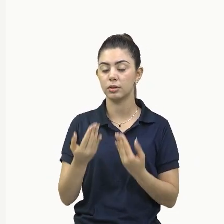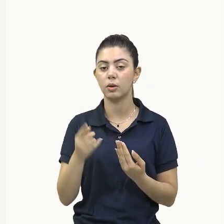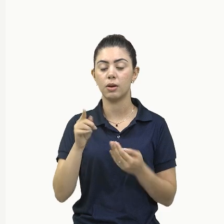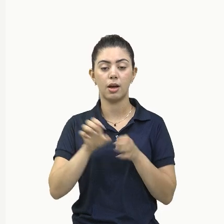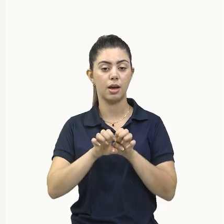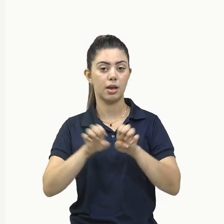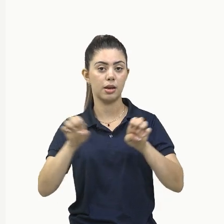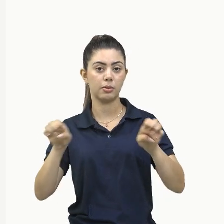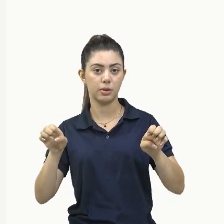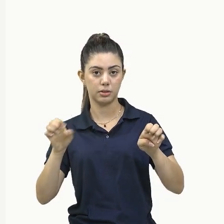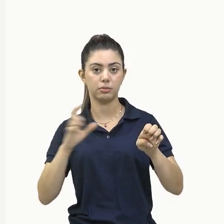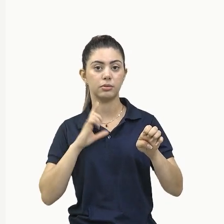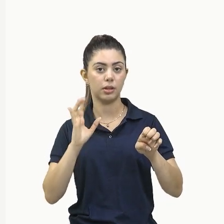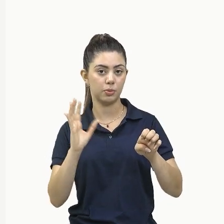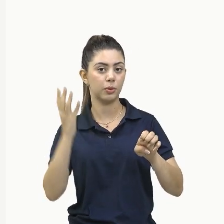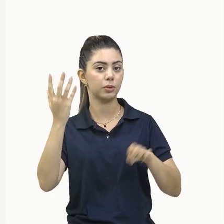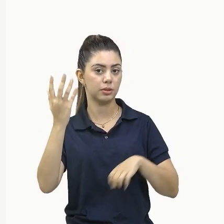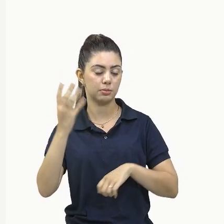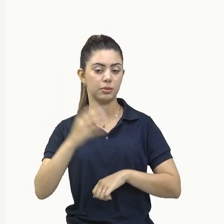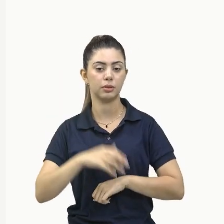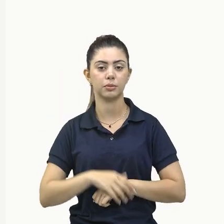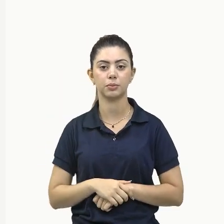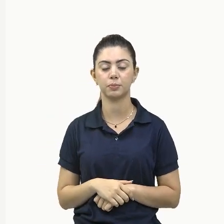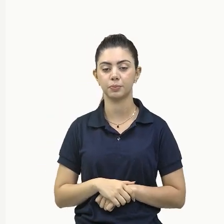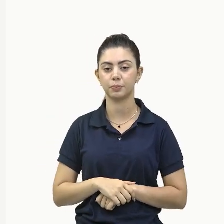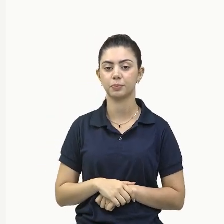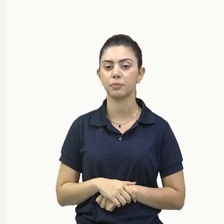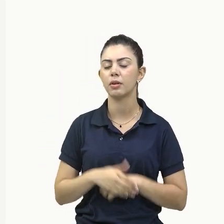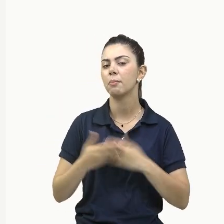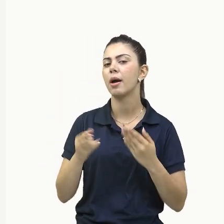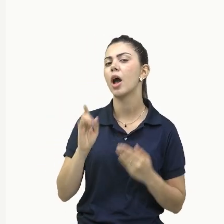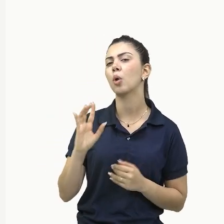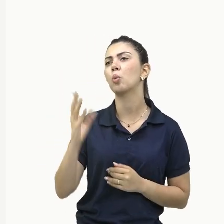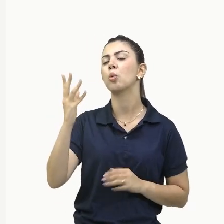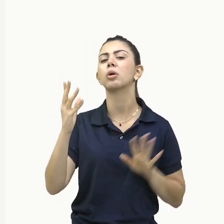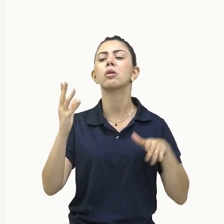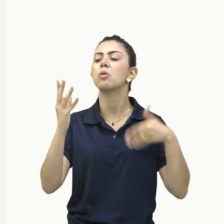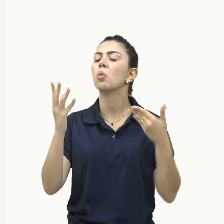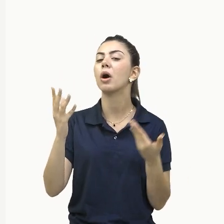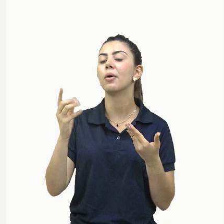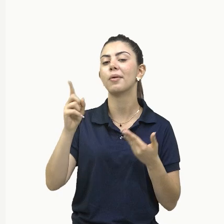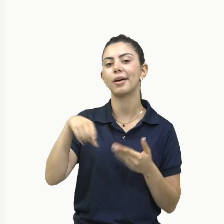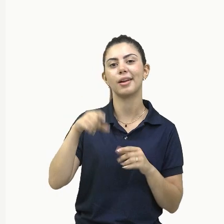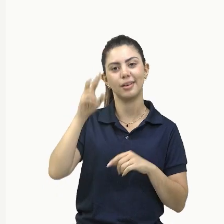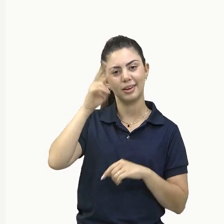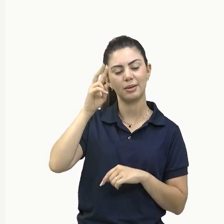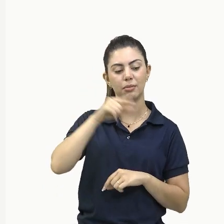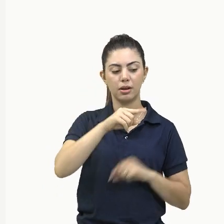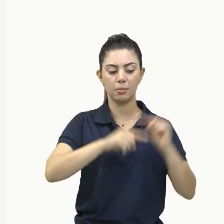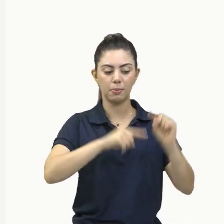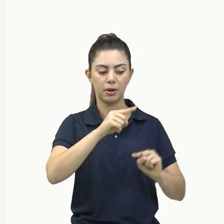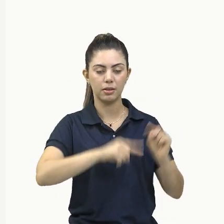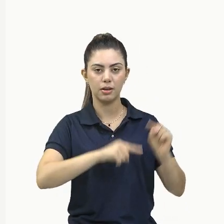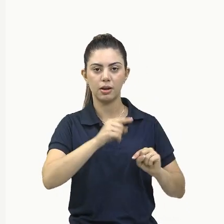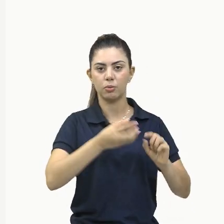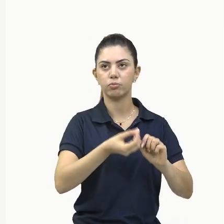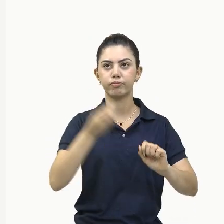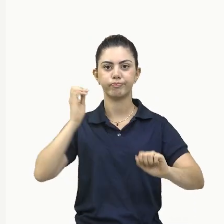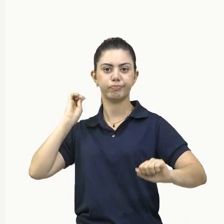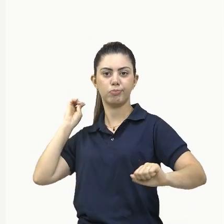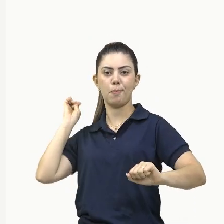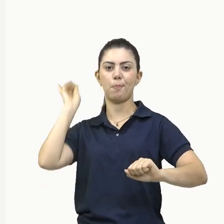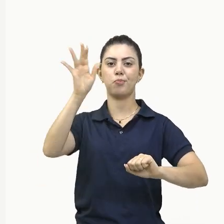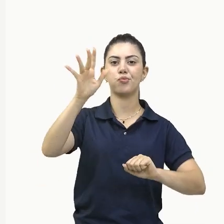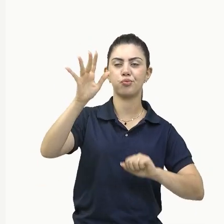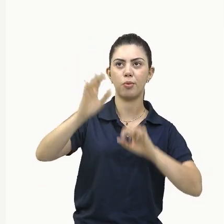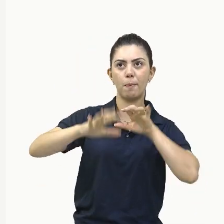leva para ser realizado, certo? Que fenômeno é esse? É o lançamento, né? Trajetória de um objeto em